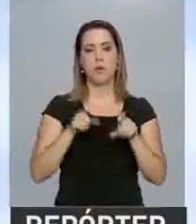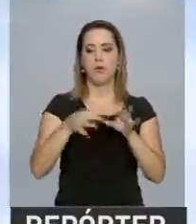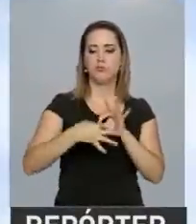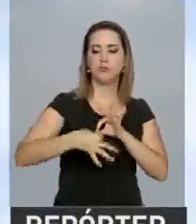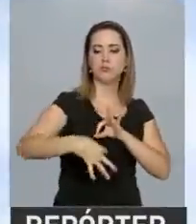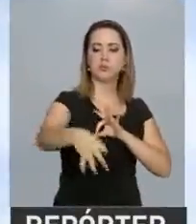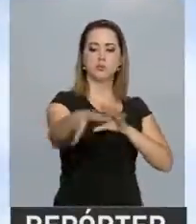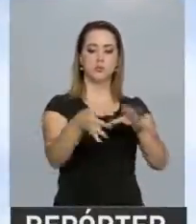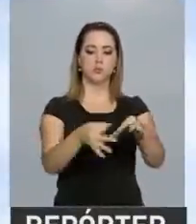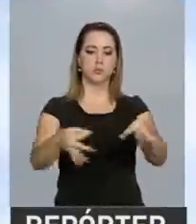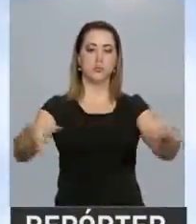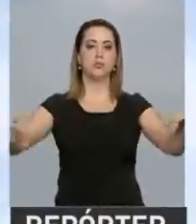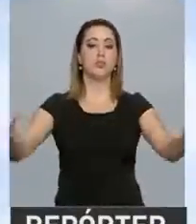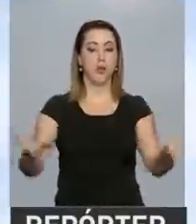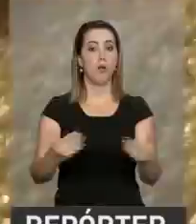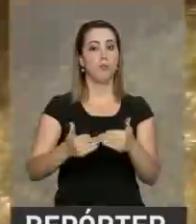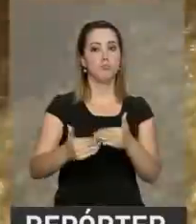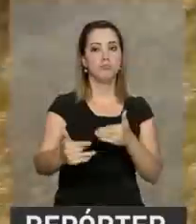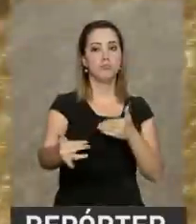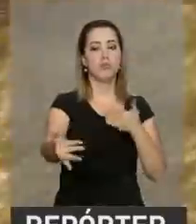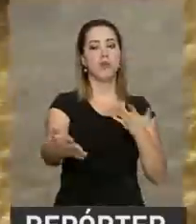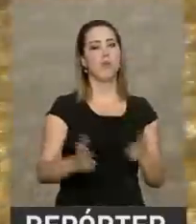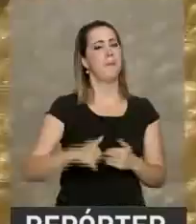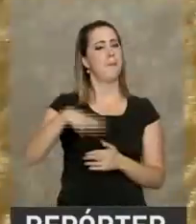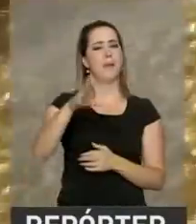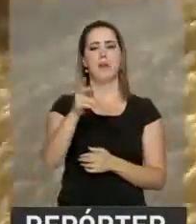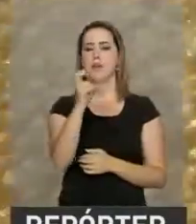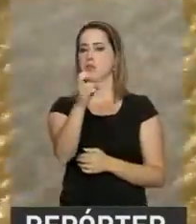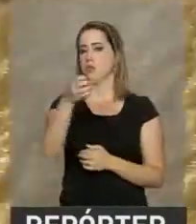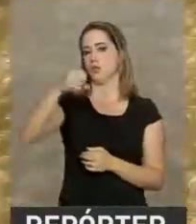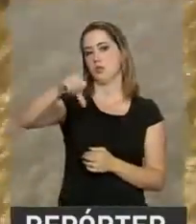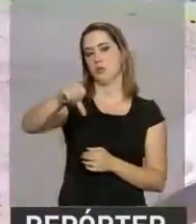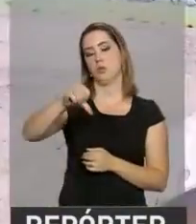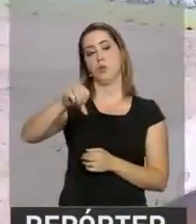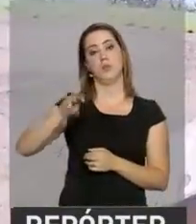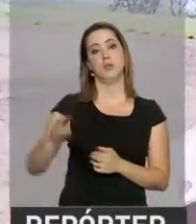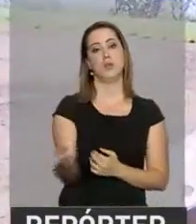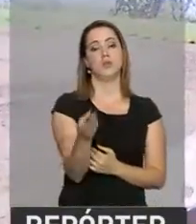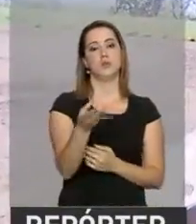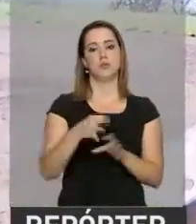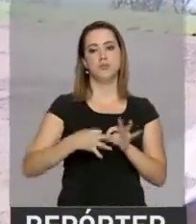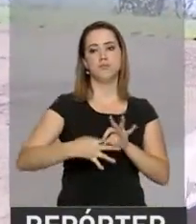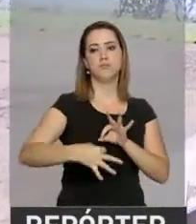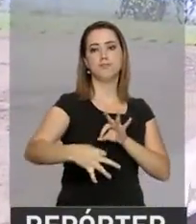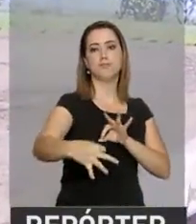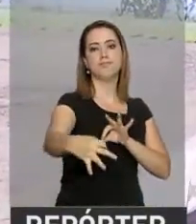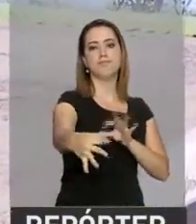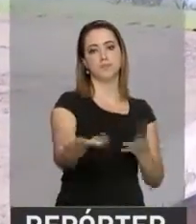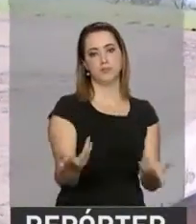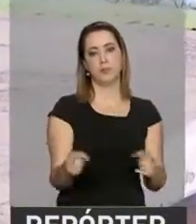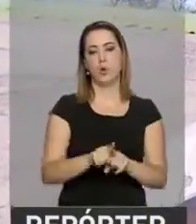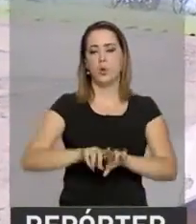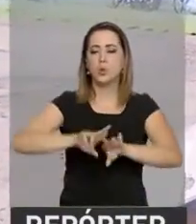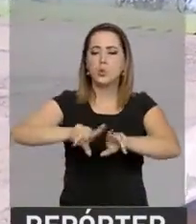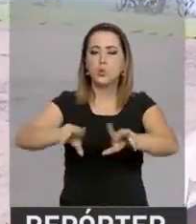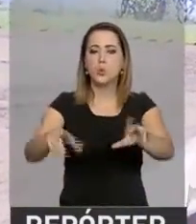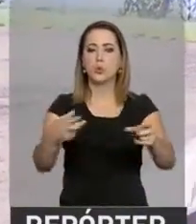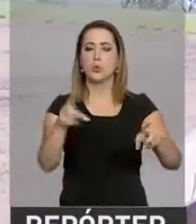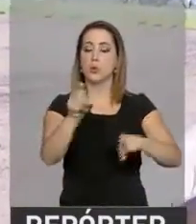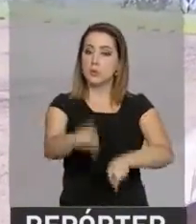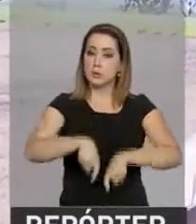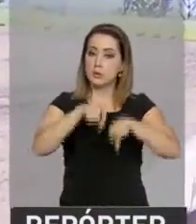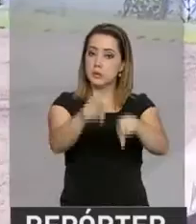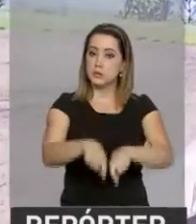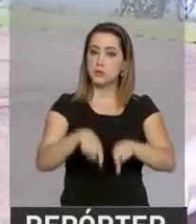ampliada e pode passar de 59 milhões de hectares quase todas as culturas devem ter aumento de produção